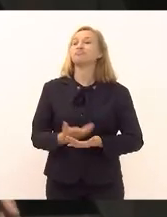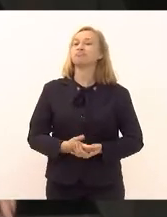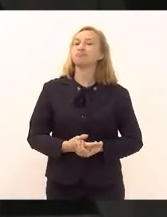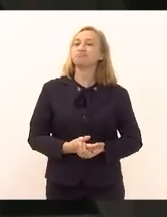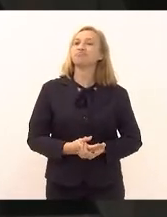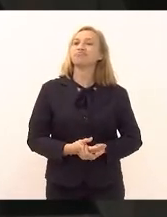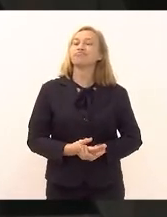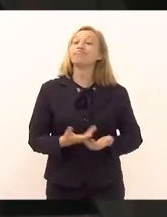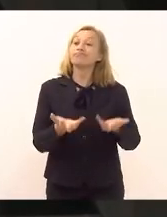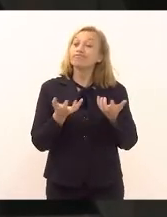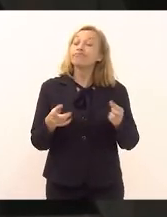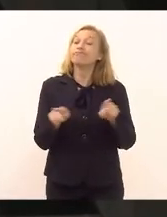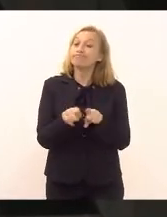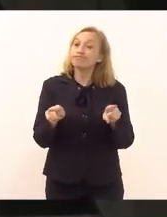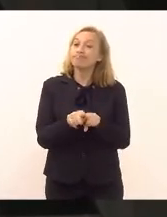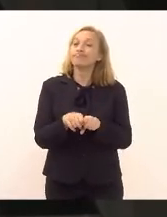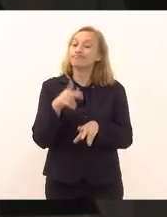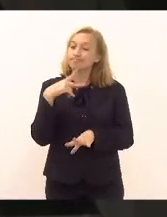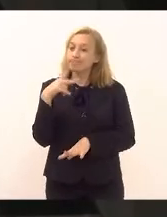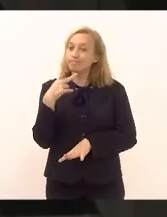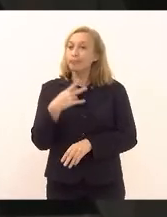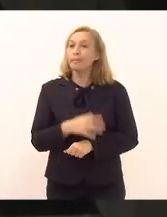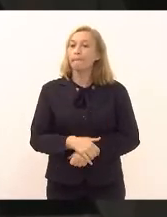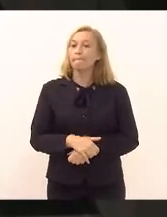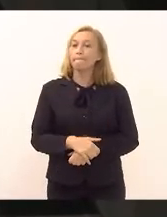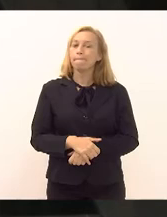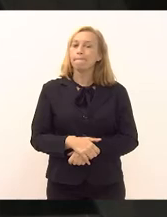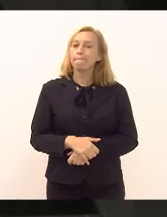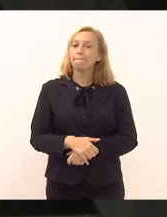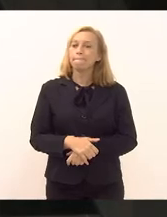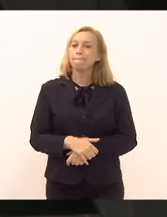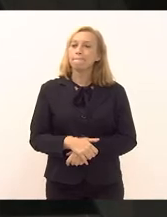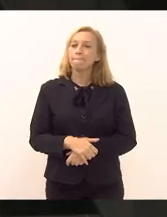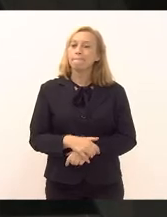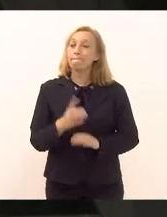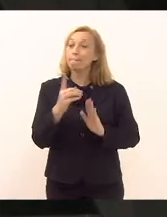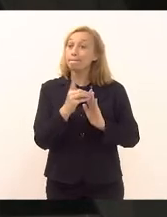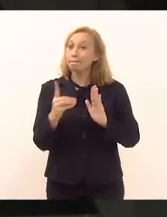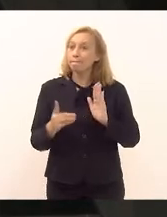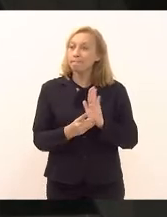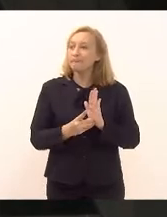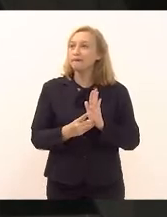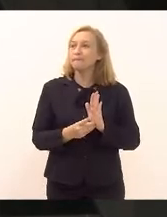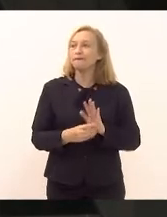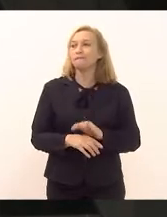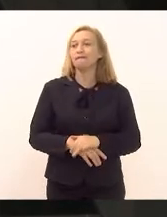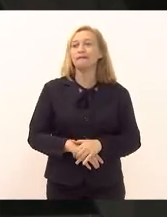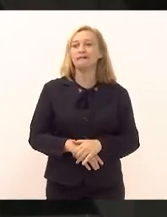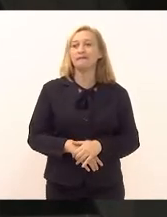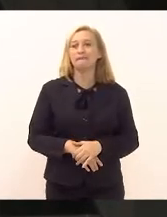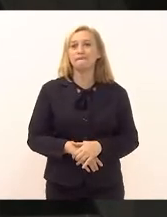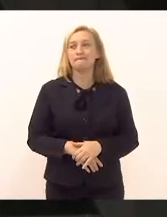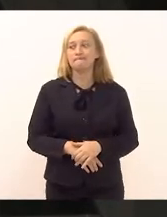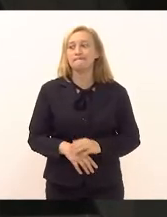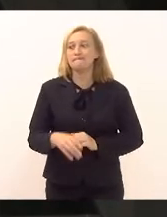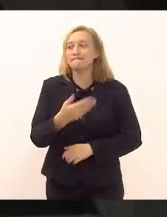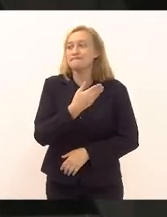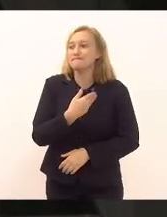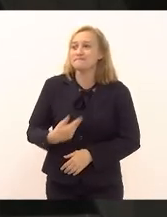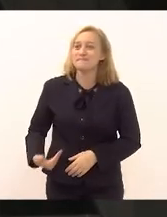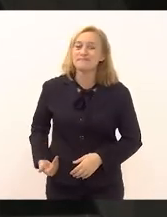Eu quero também abordar este decreto publicado pelo